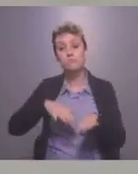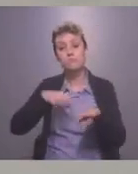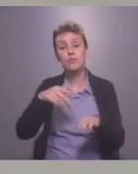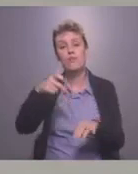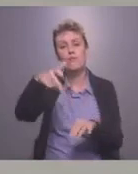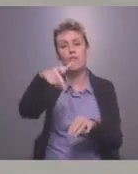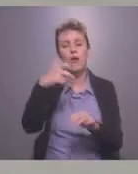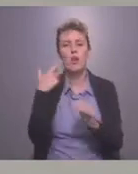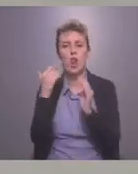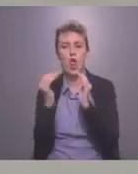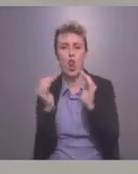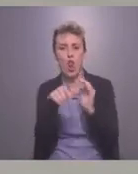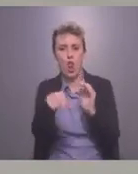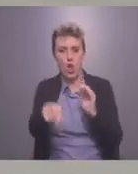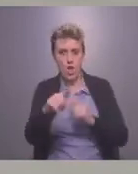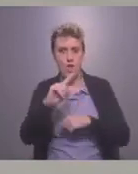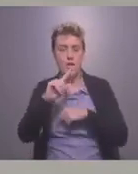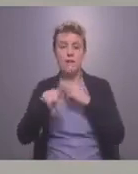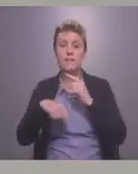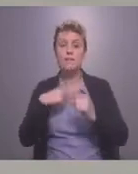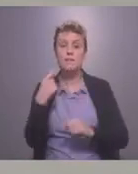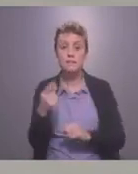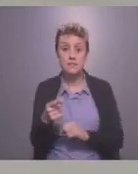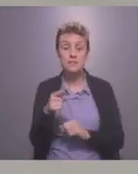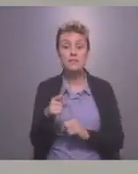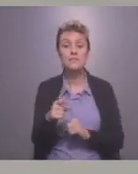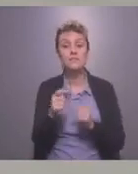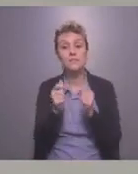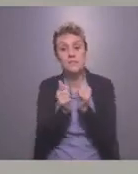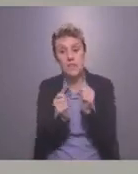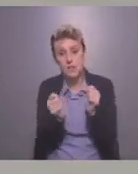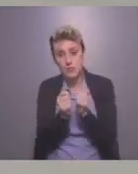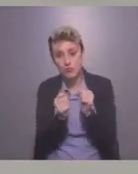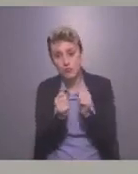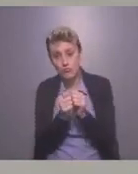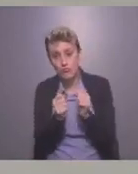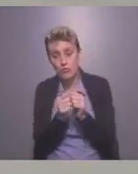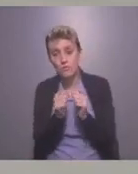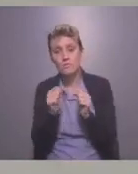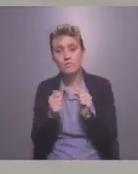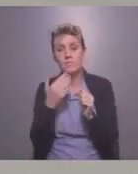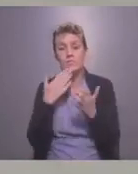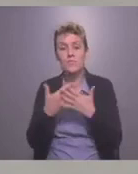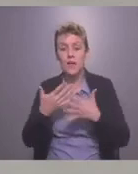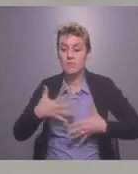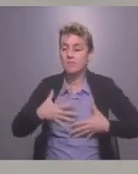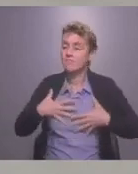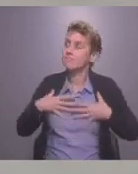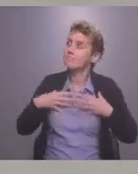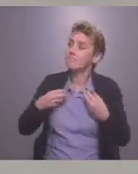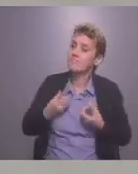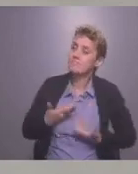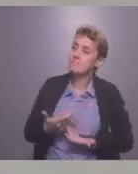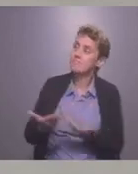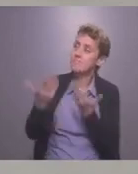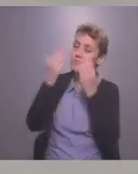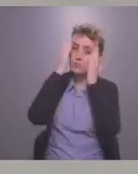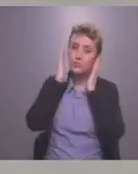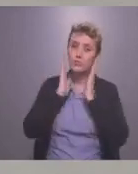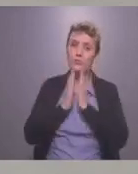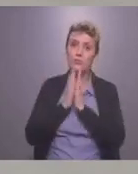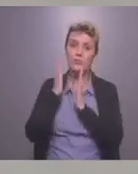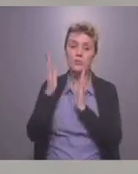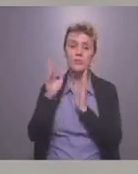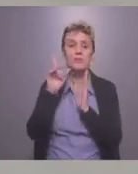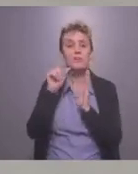das Aparições, onde recitaremos o Rosário, nos consagraremos a Nossa Senhora e trocaremos